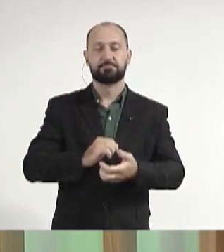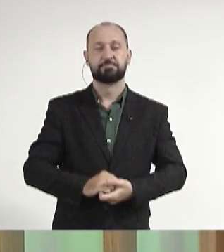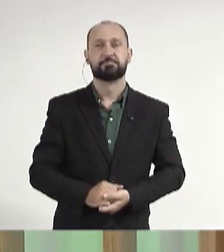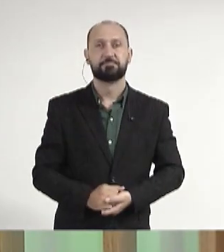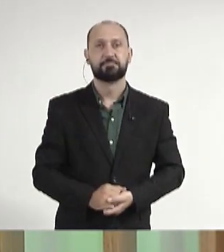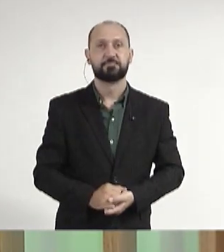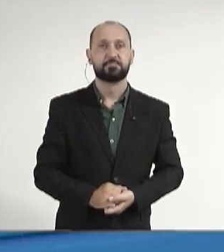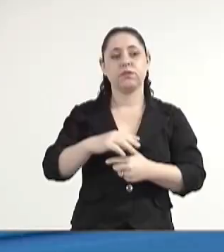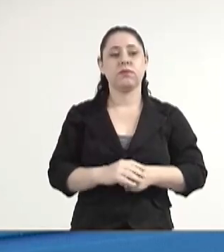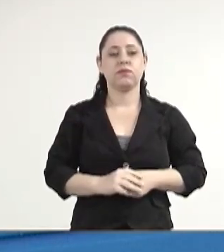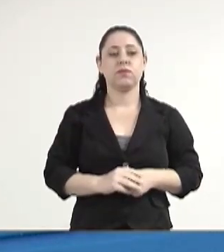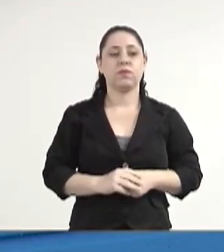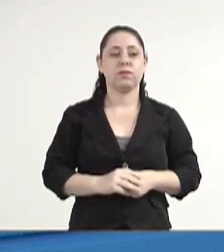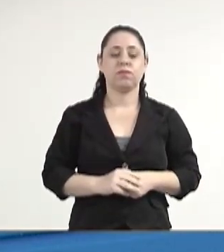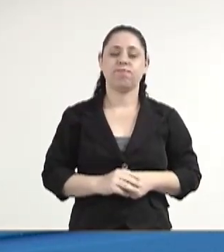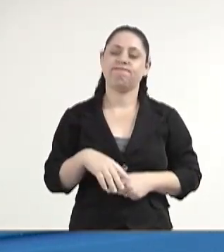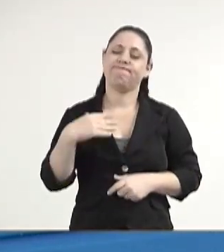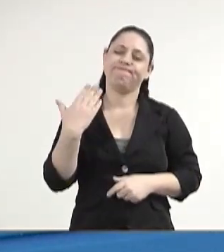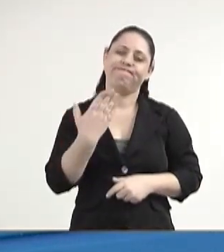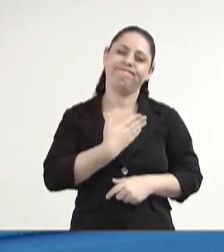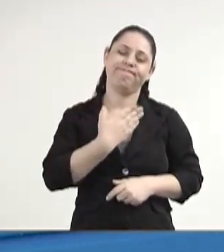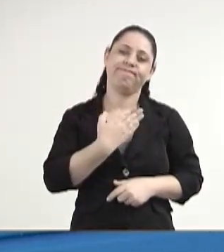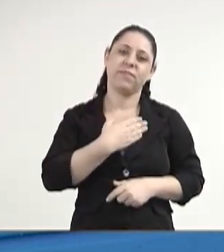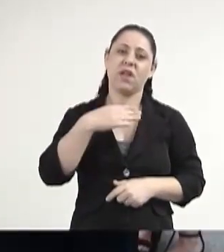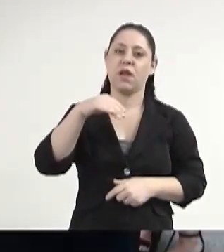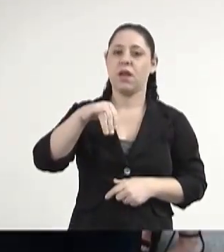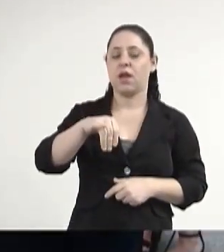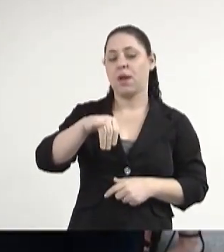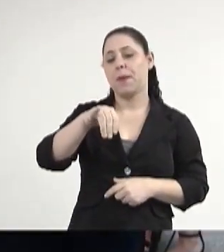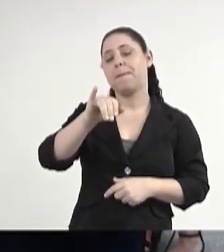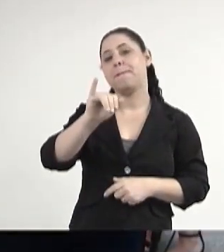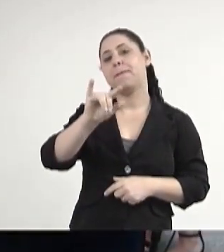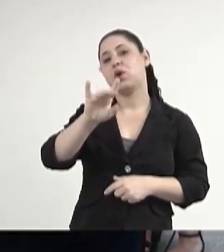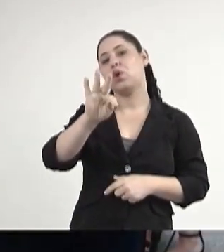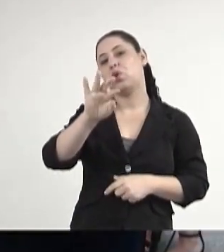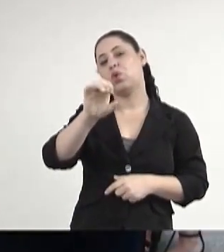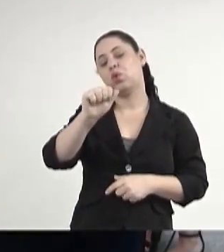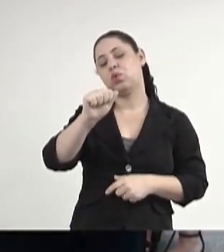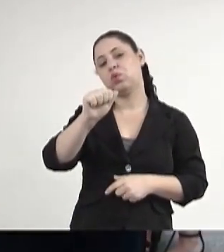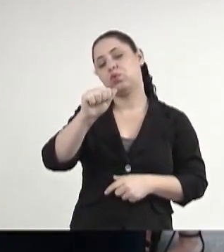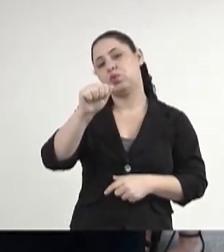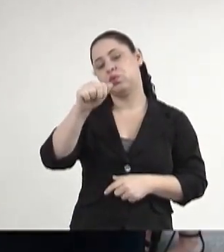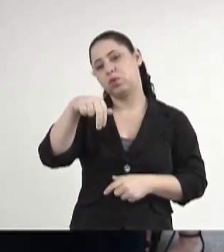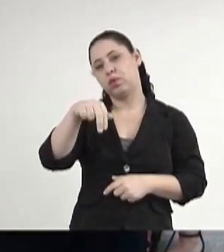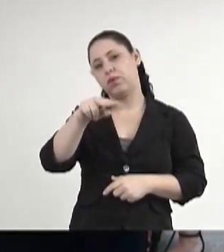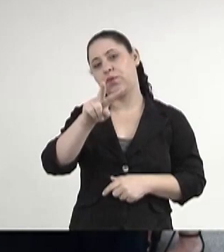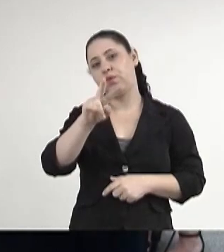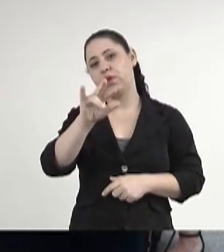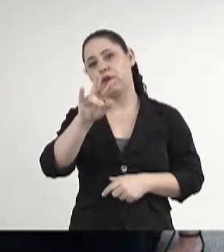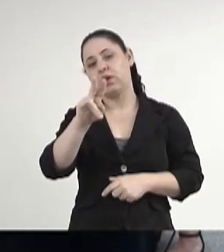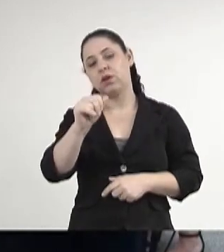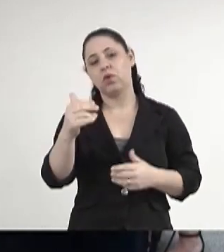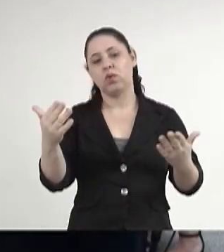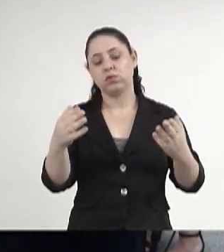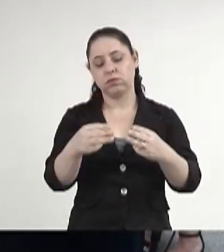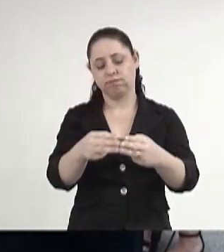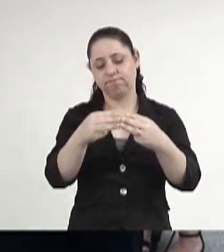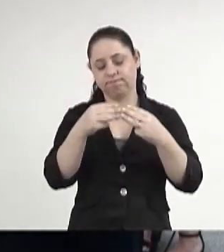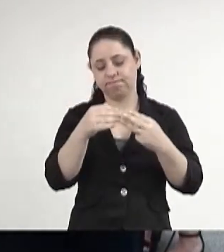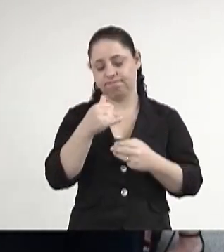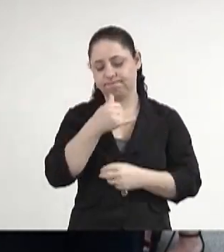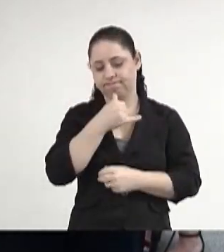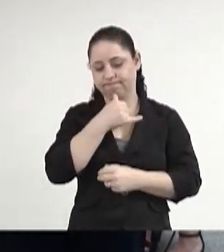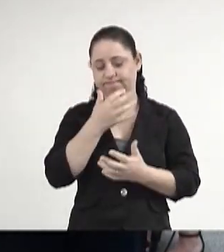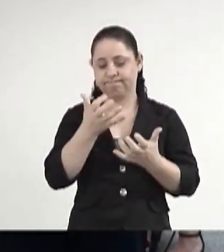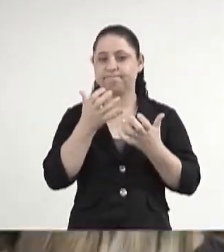Legislativa. Ao nosso querido amigo Miltinho Viana, Milton Aires Viana Filho, do qual eu trago hoje uma